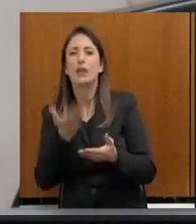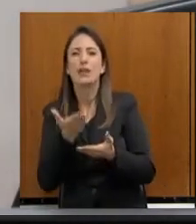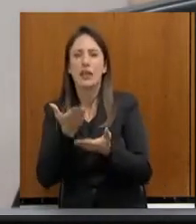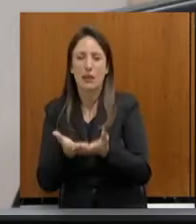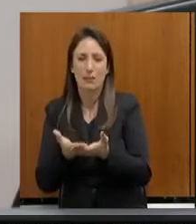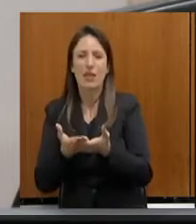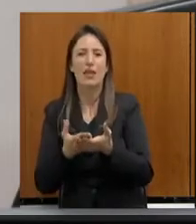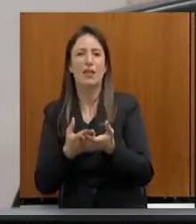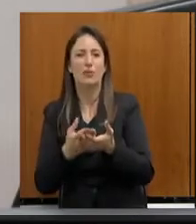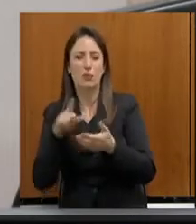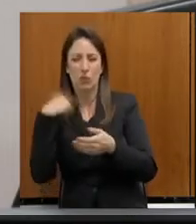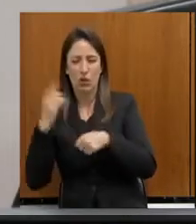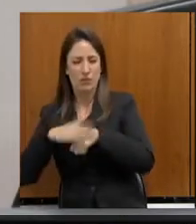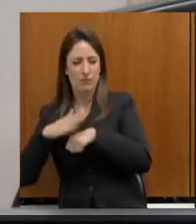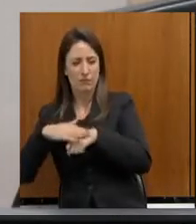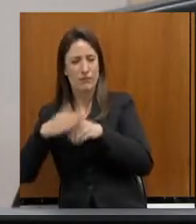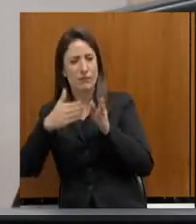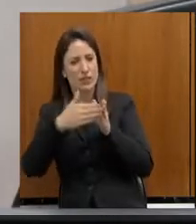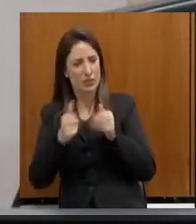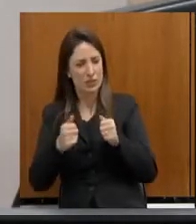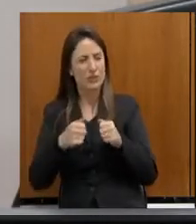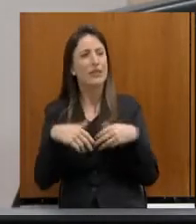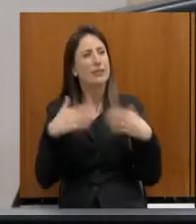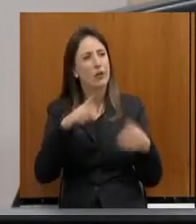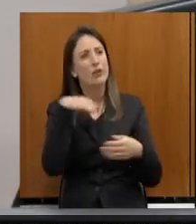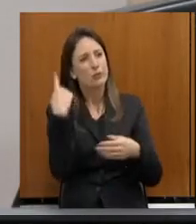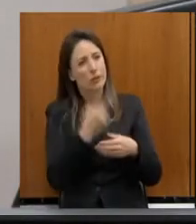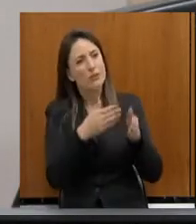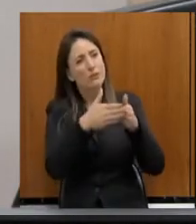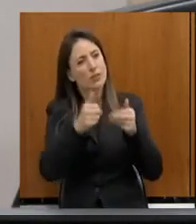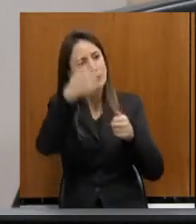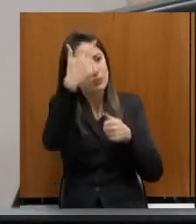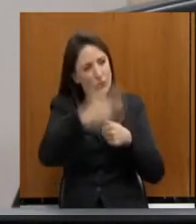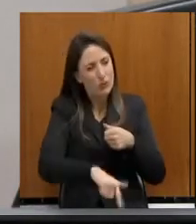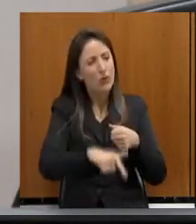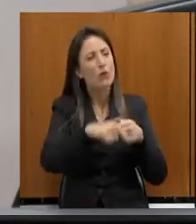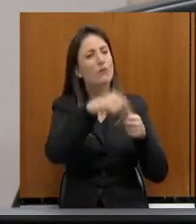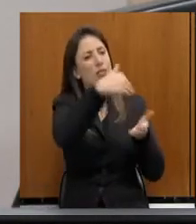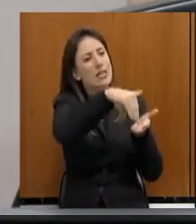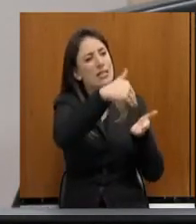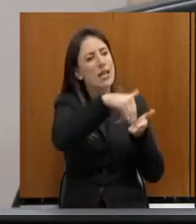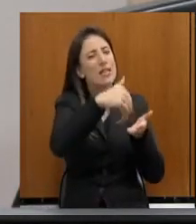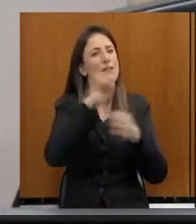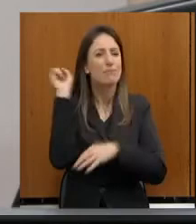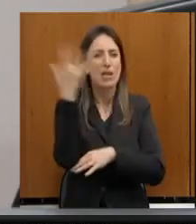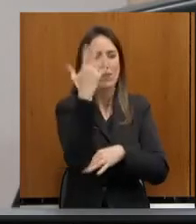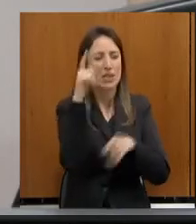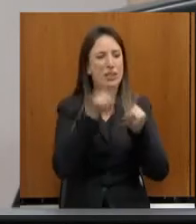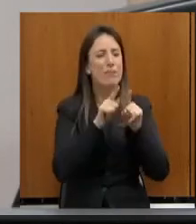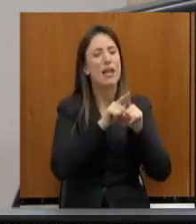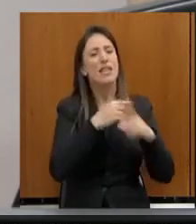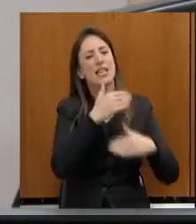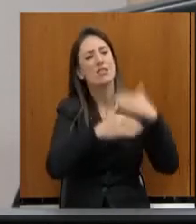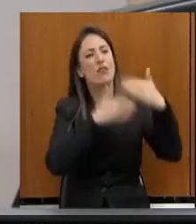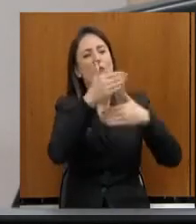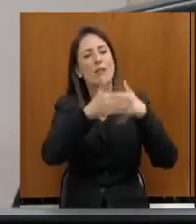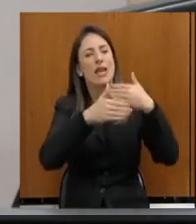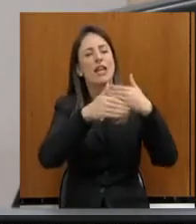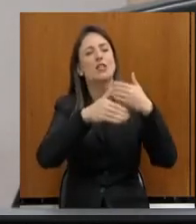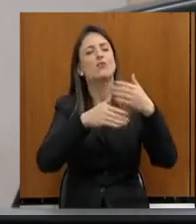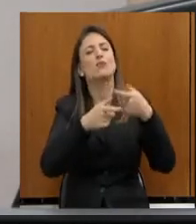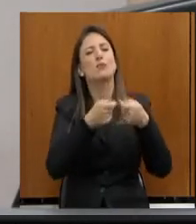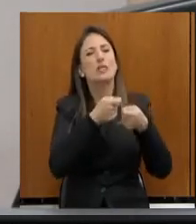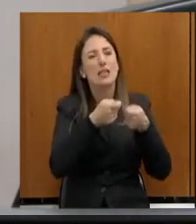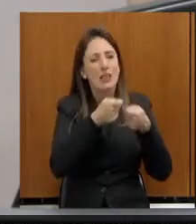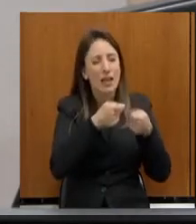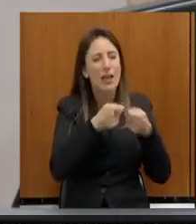que quer mais uma vez que seja encaminhada à secretaria de estado de Meio Ambiente e desenvolvimento sustentável pedido de